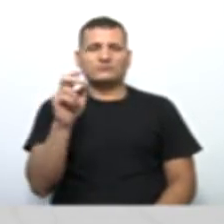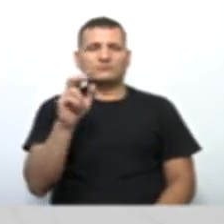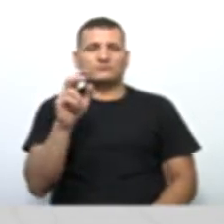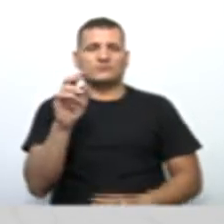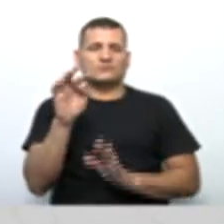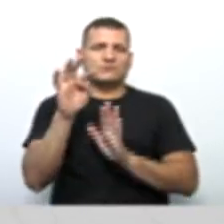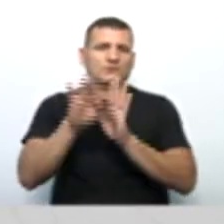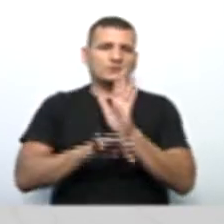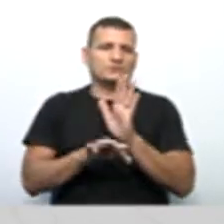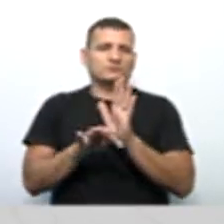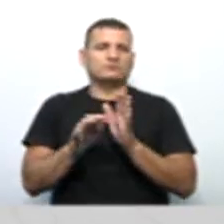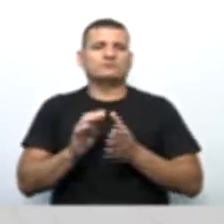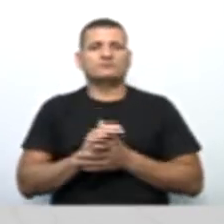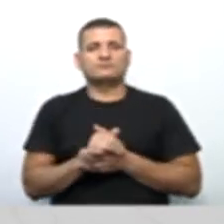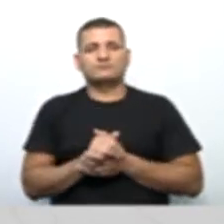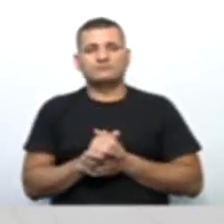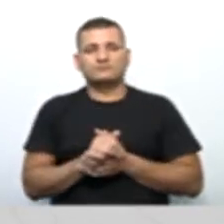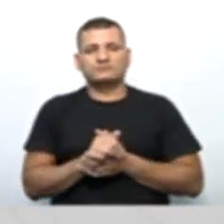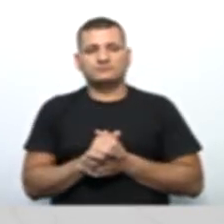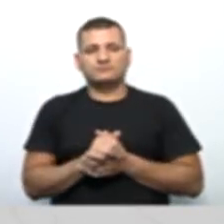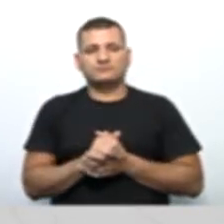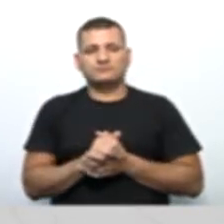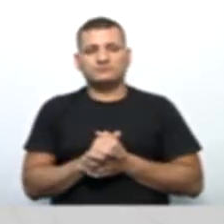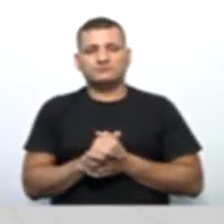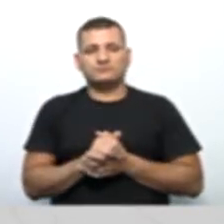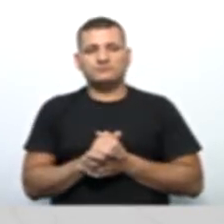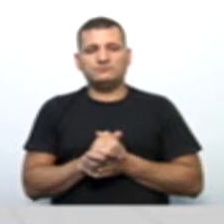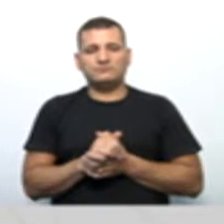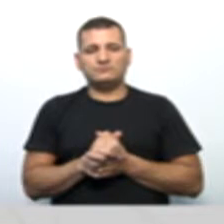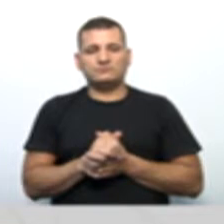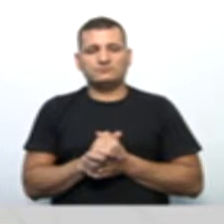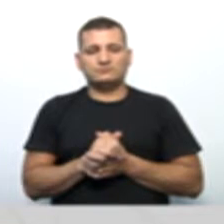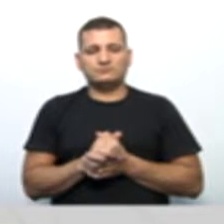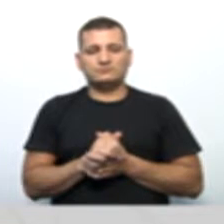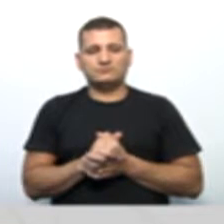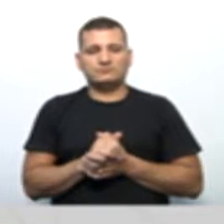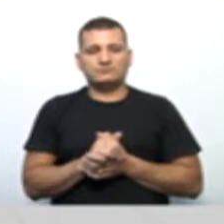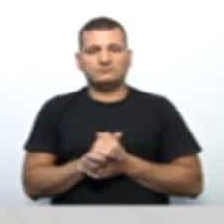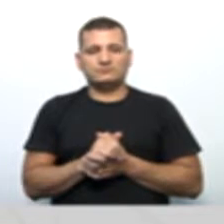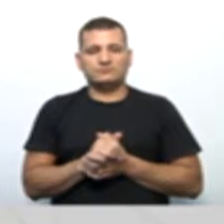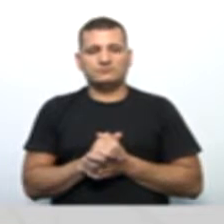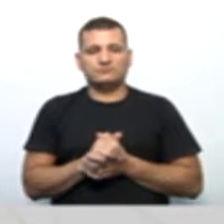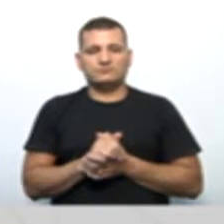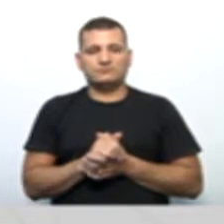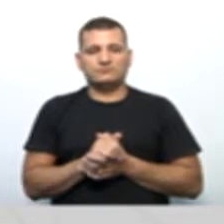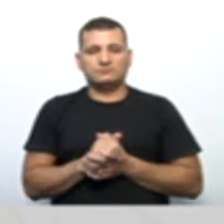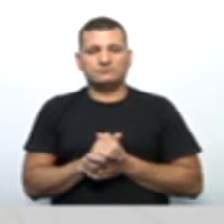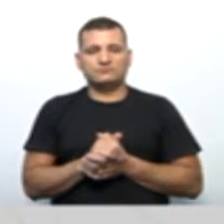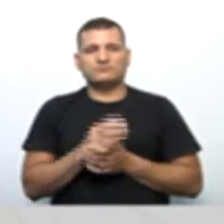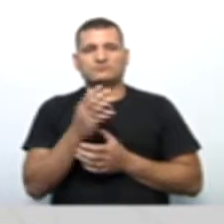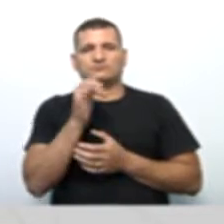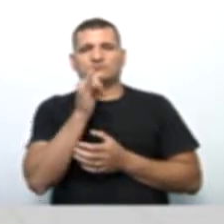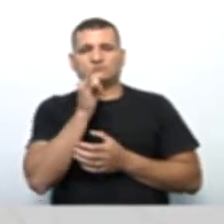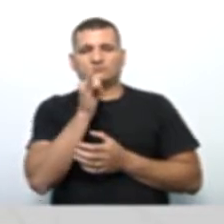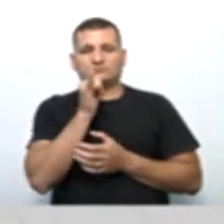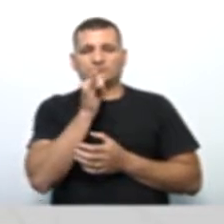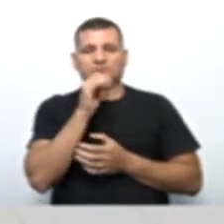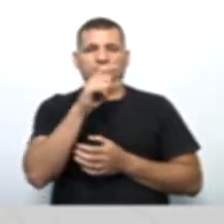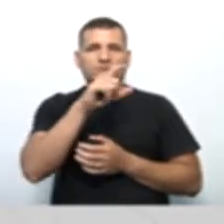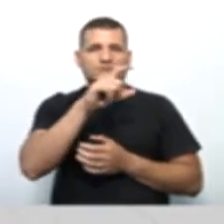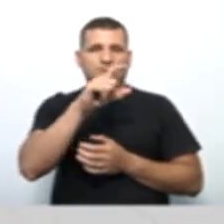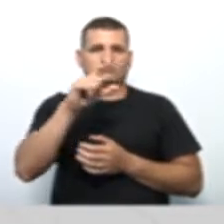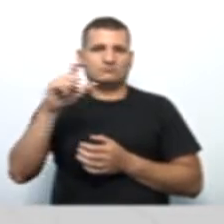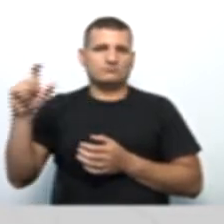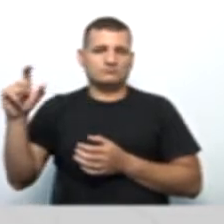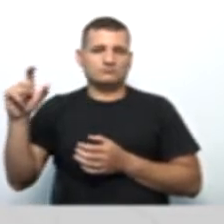parecido você tem que pensar já nessa formatação do seu site aqui é um exemplo das guias das linhas horizontais que